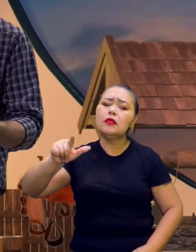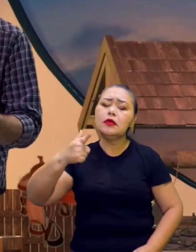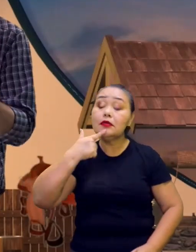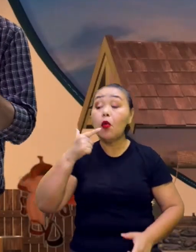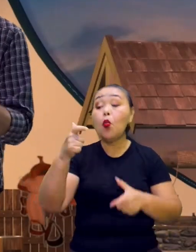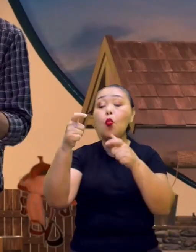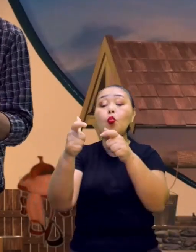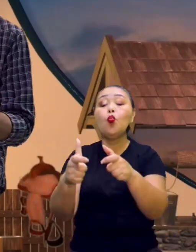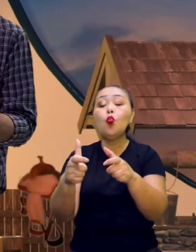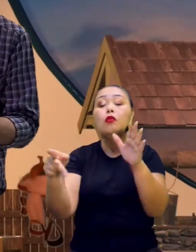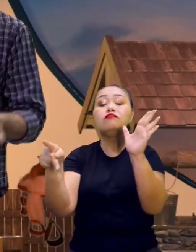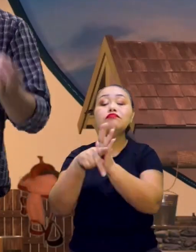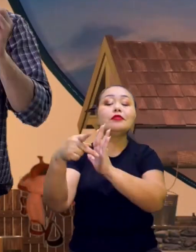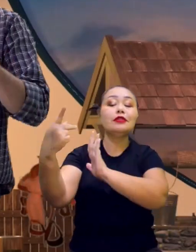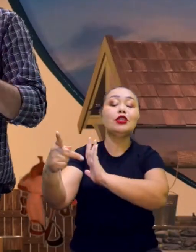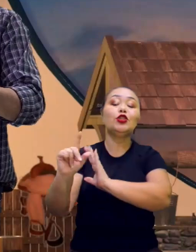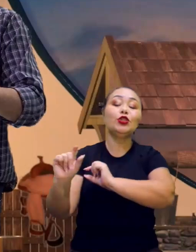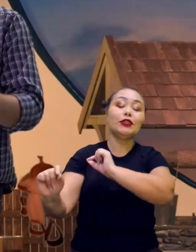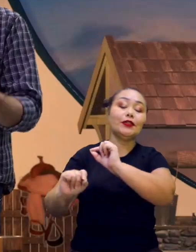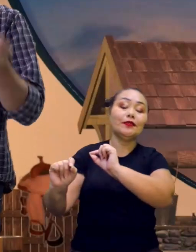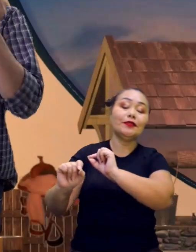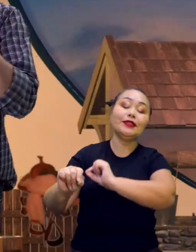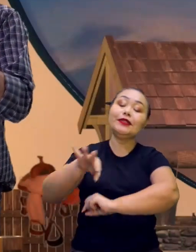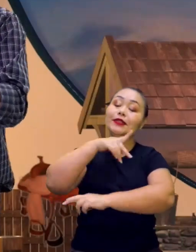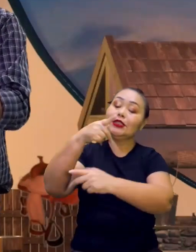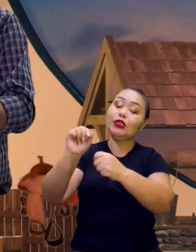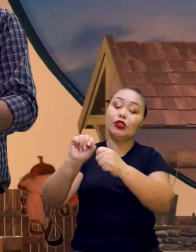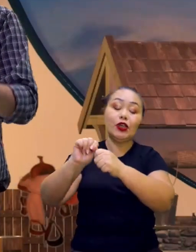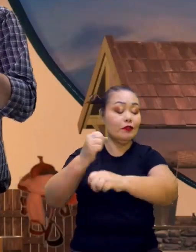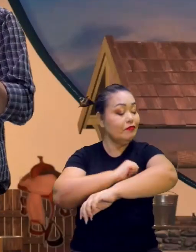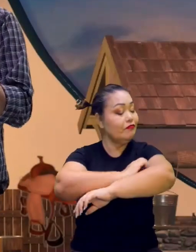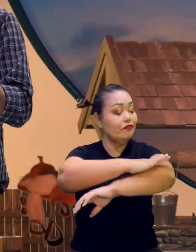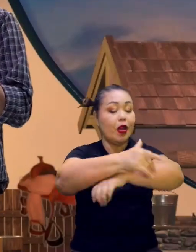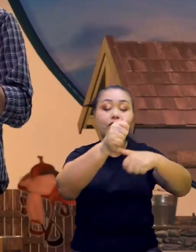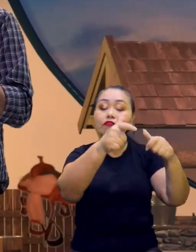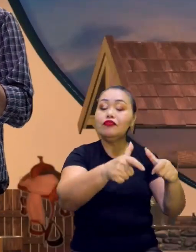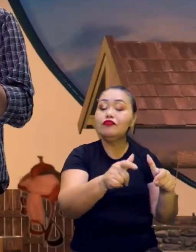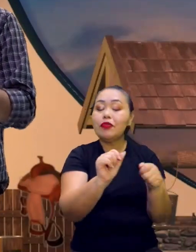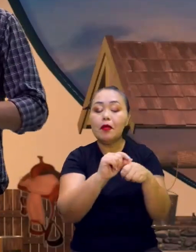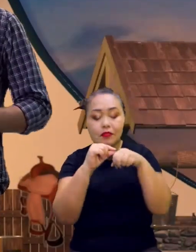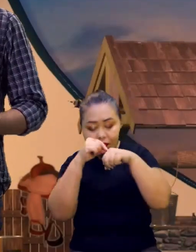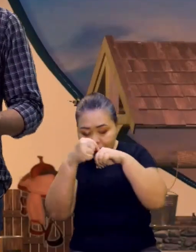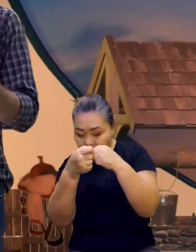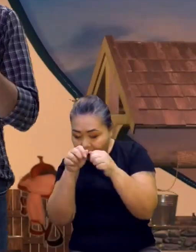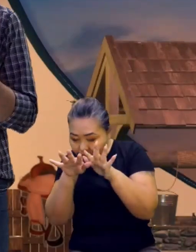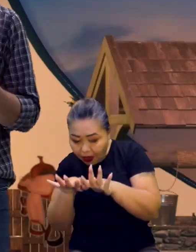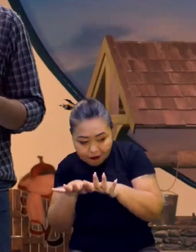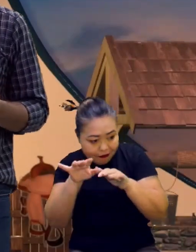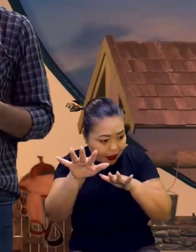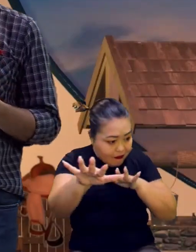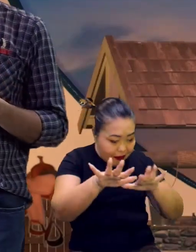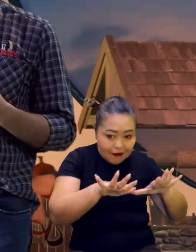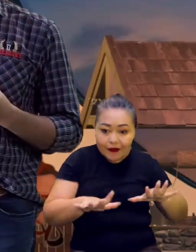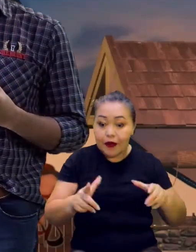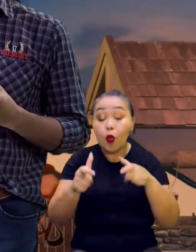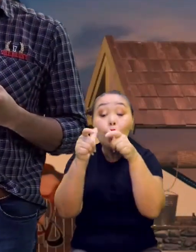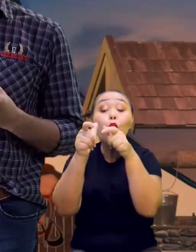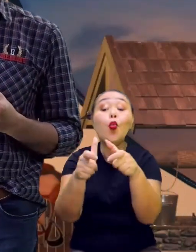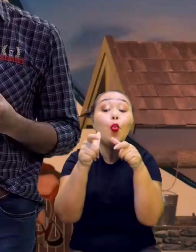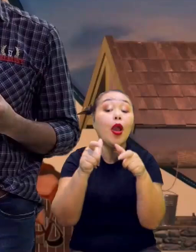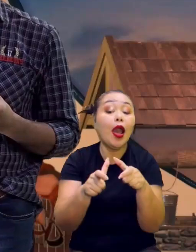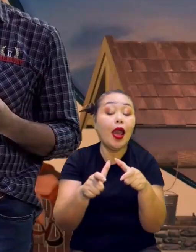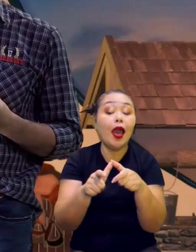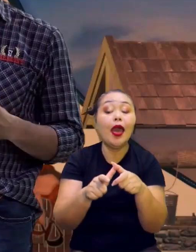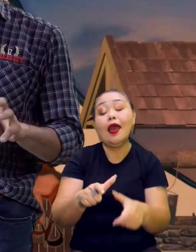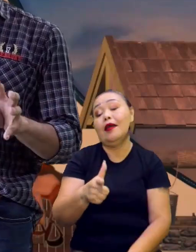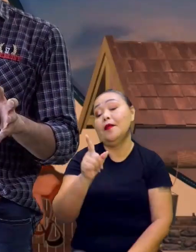habitats. Habitats de quê? De animais, de vegetais, de micro-organismos. Por que é importante a gente entender essa